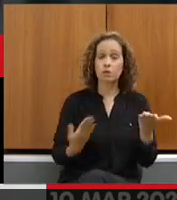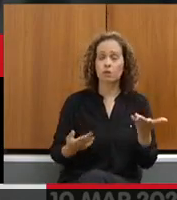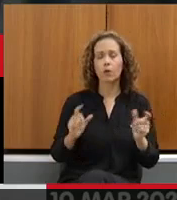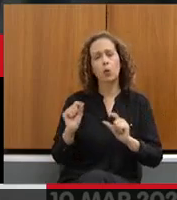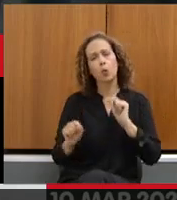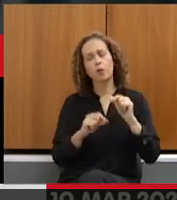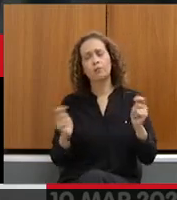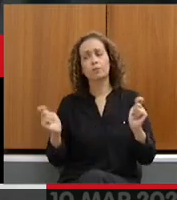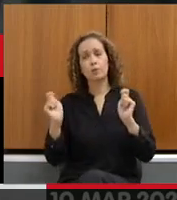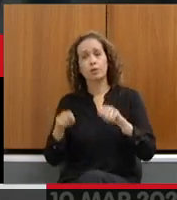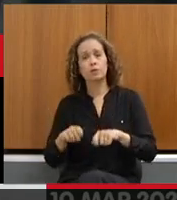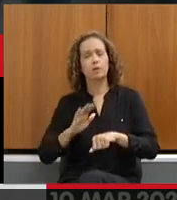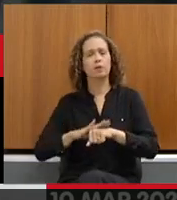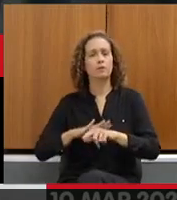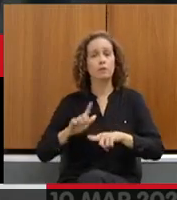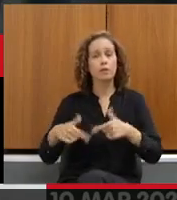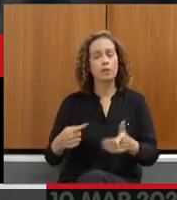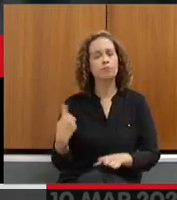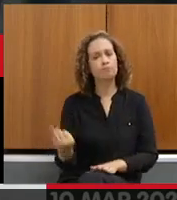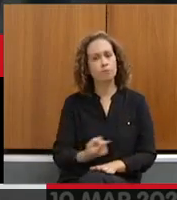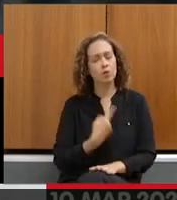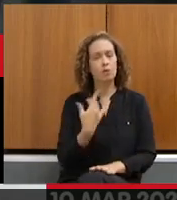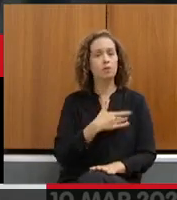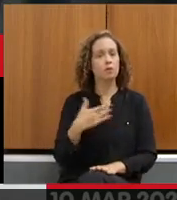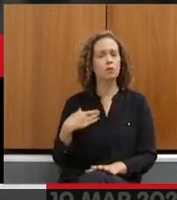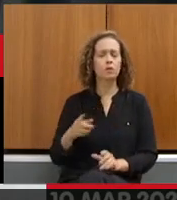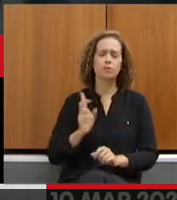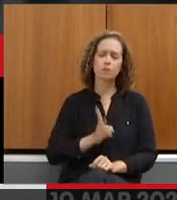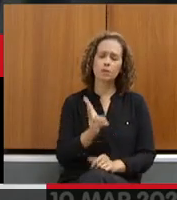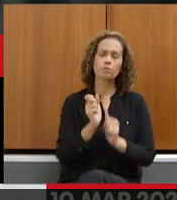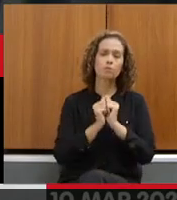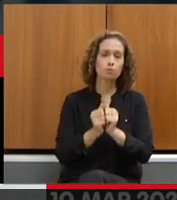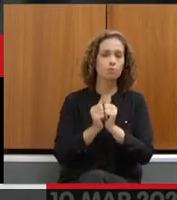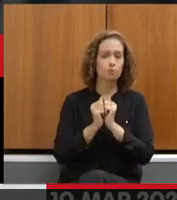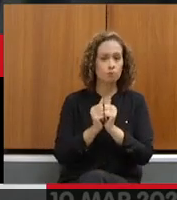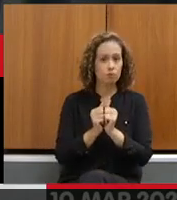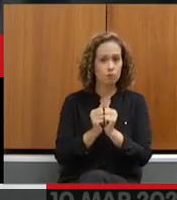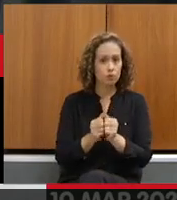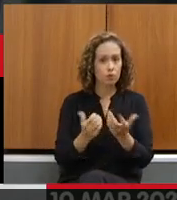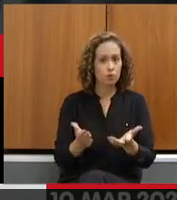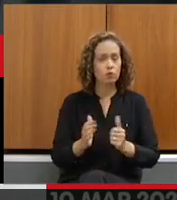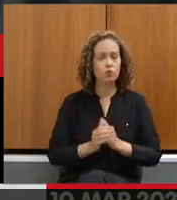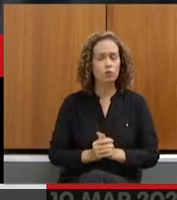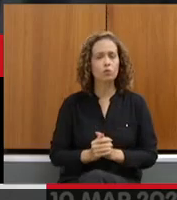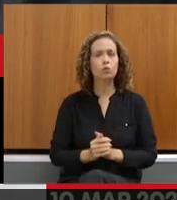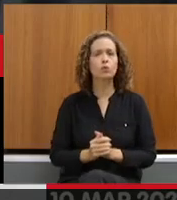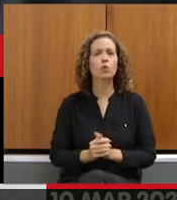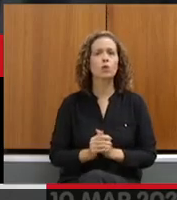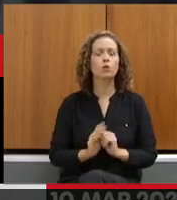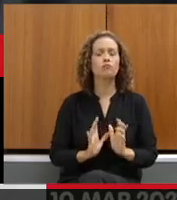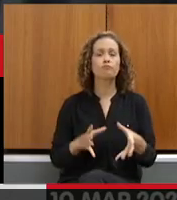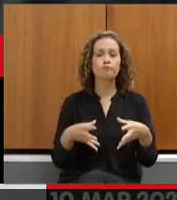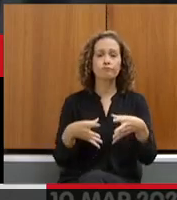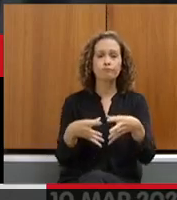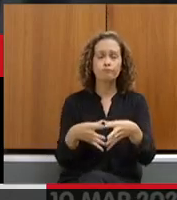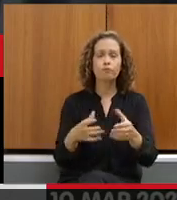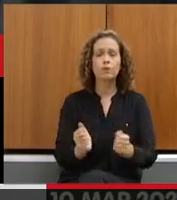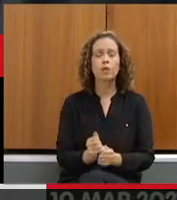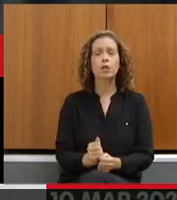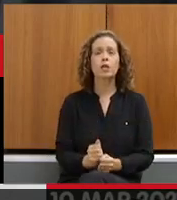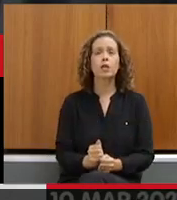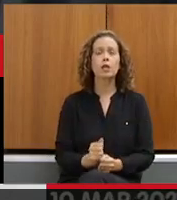fazer isso nós estamos na saúde sempre junto com a CEF faz parte da